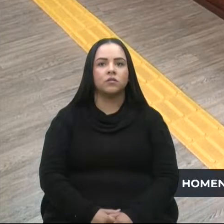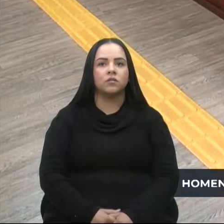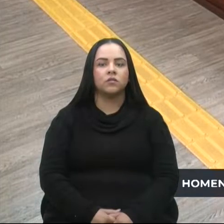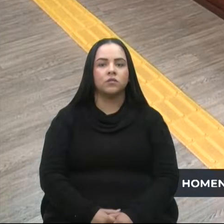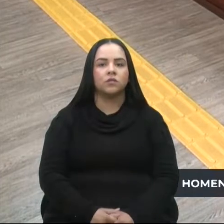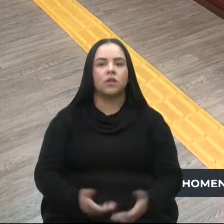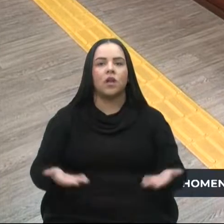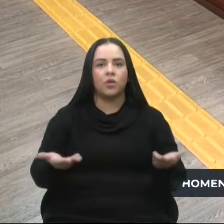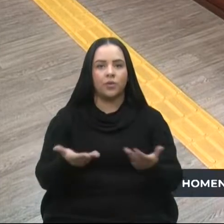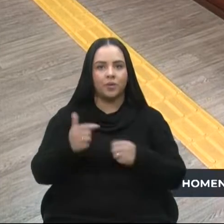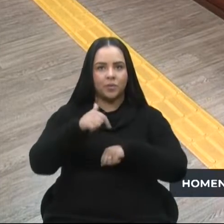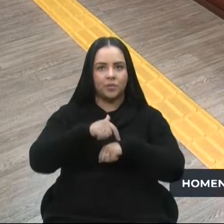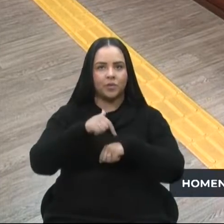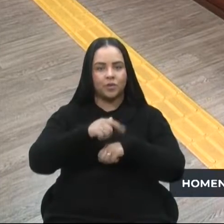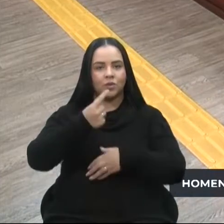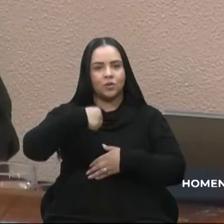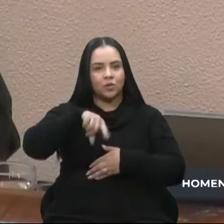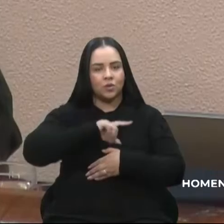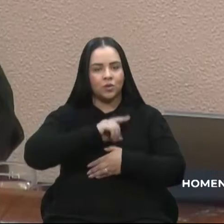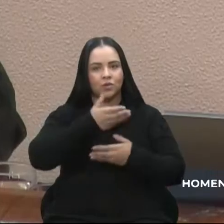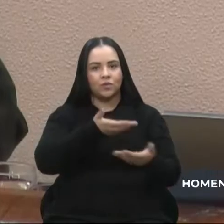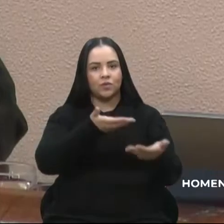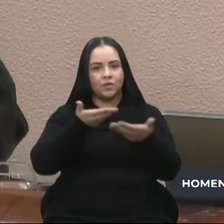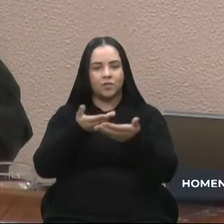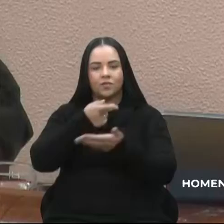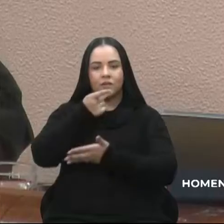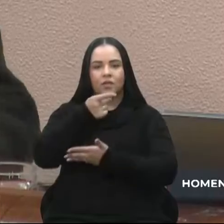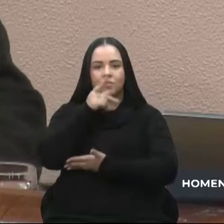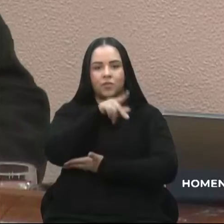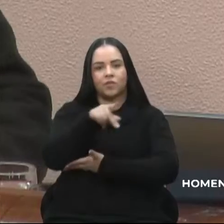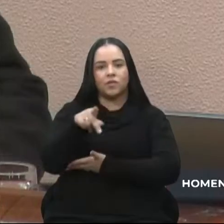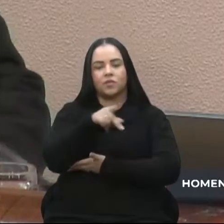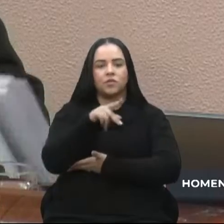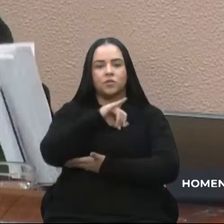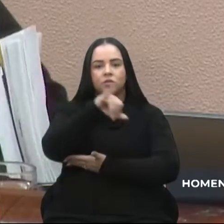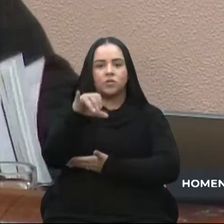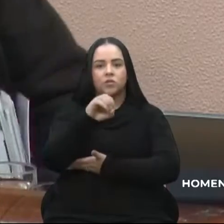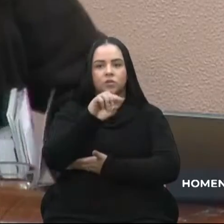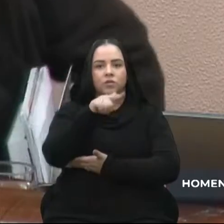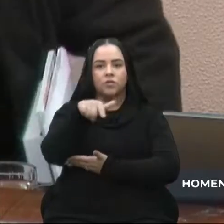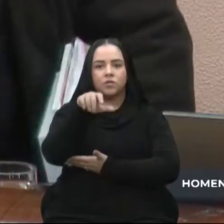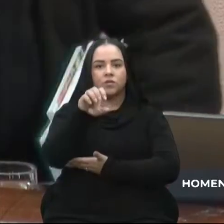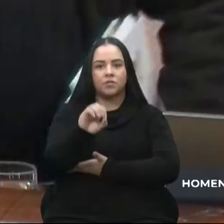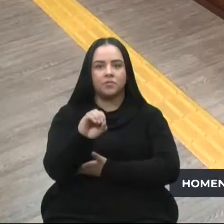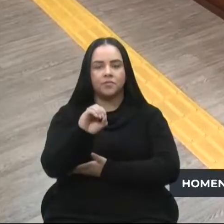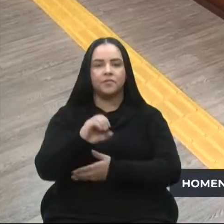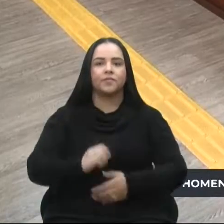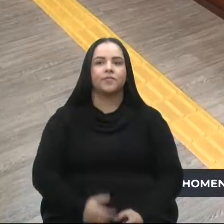Nesse momento, convidamos para fazer o uso da palavra o professor João Vianney Tonus.